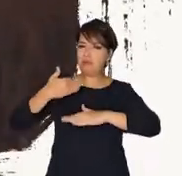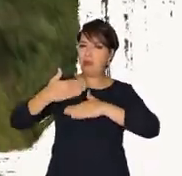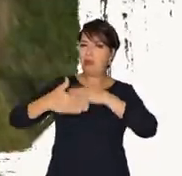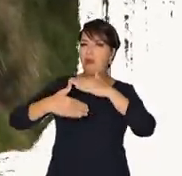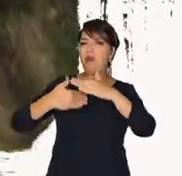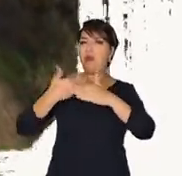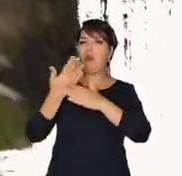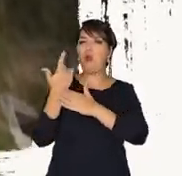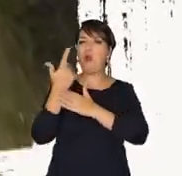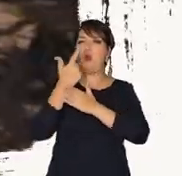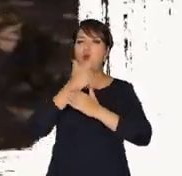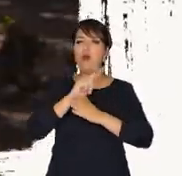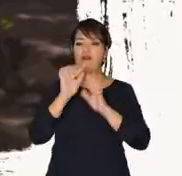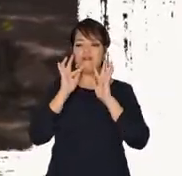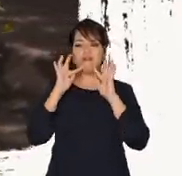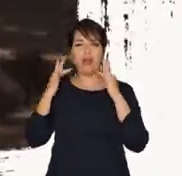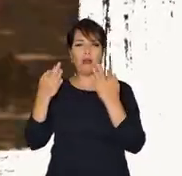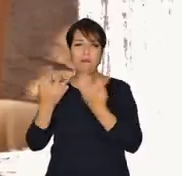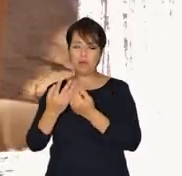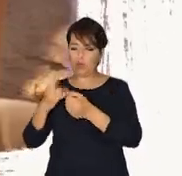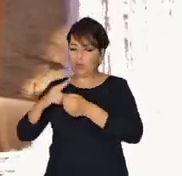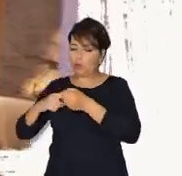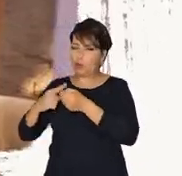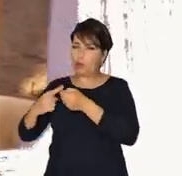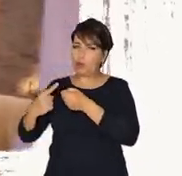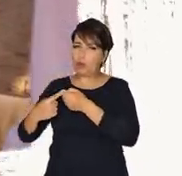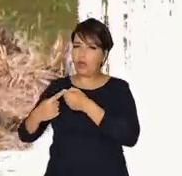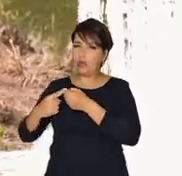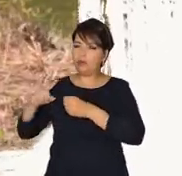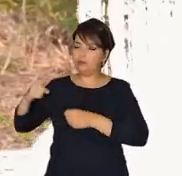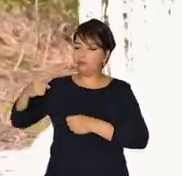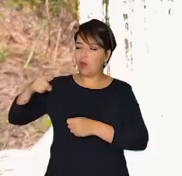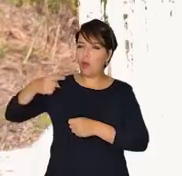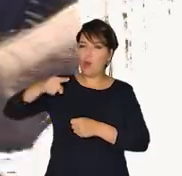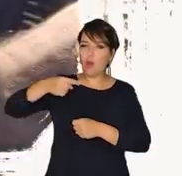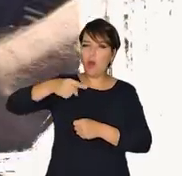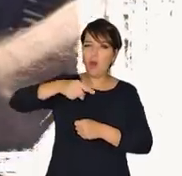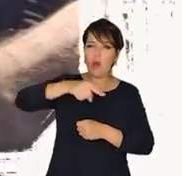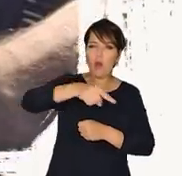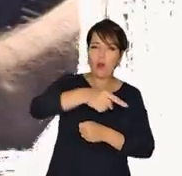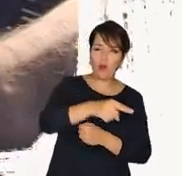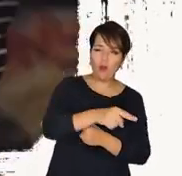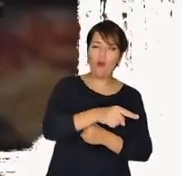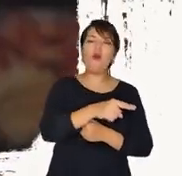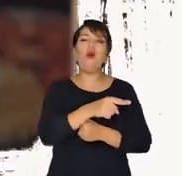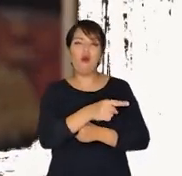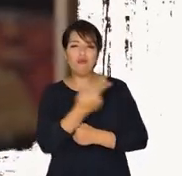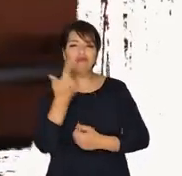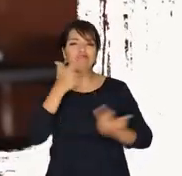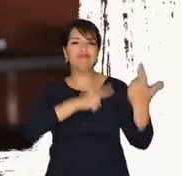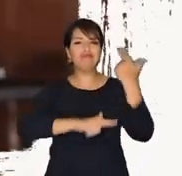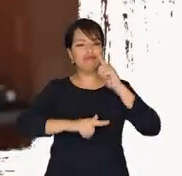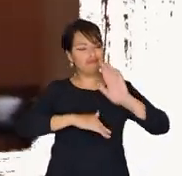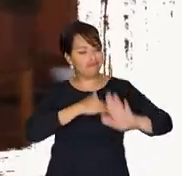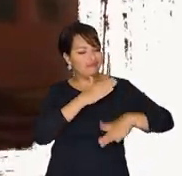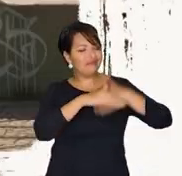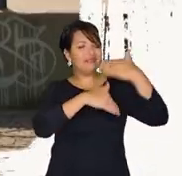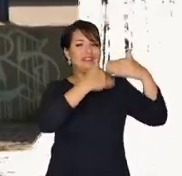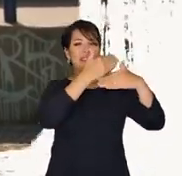na estrada. Família do interior soube fazer sua